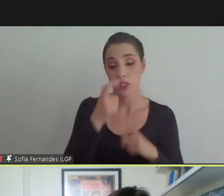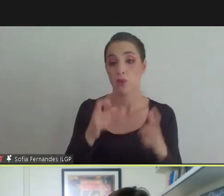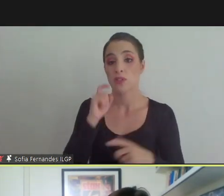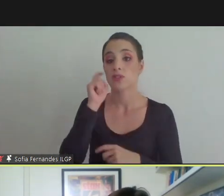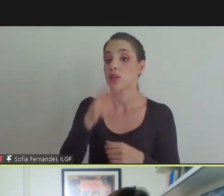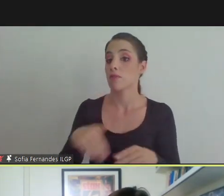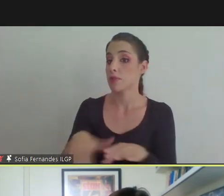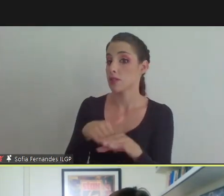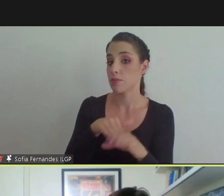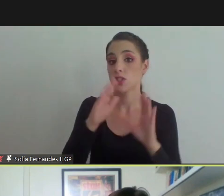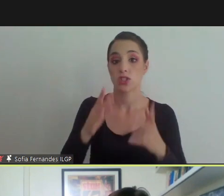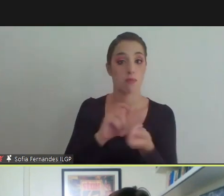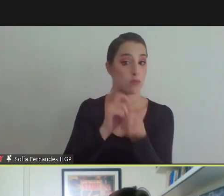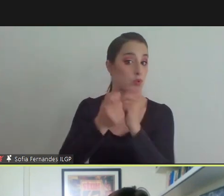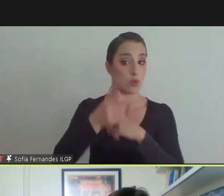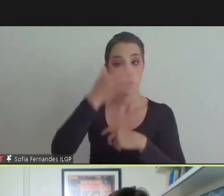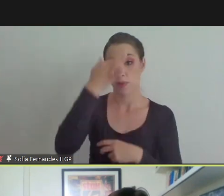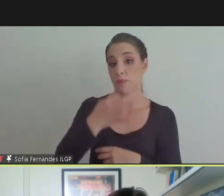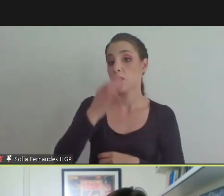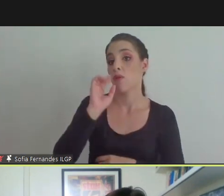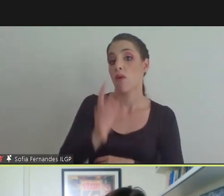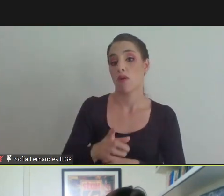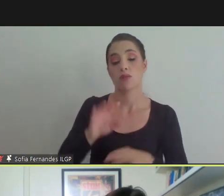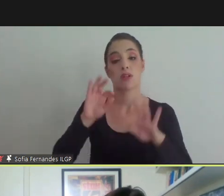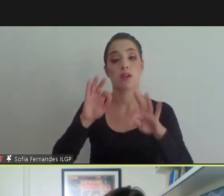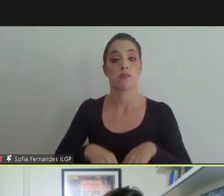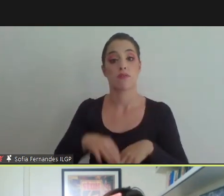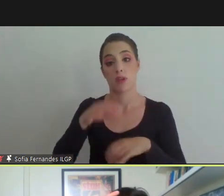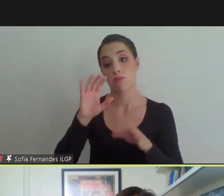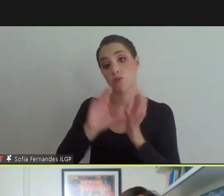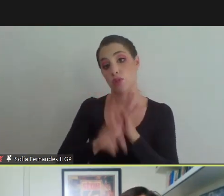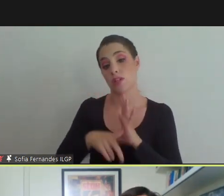começo do projeto, ao fim do projeto e 6 meses